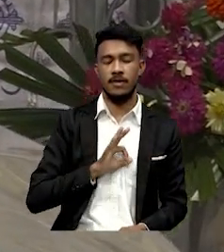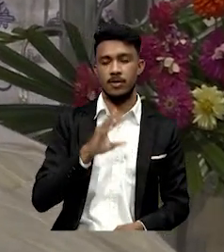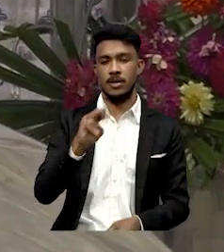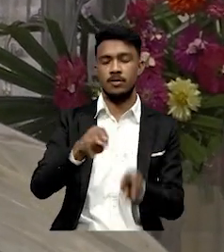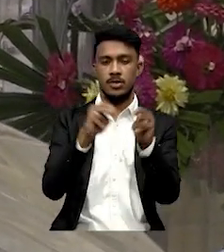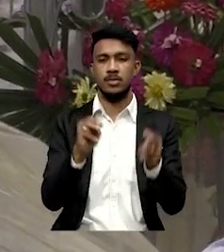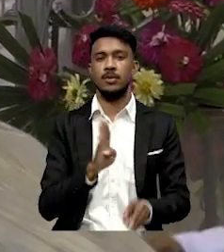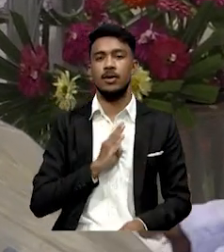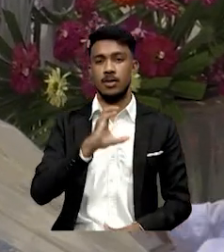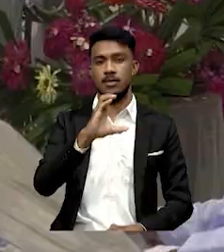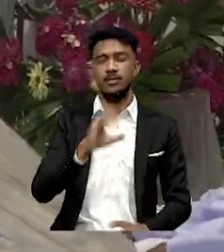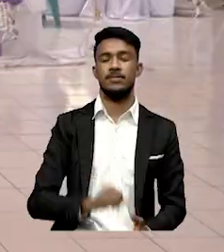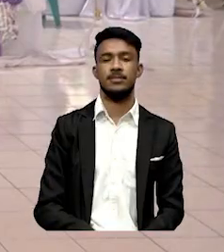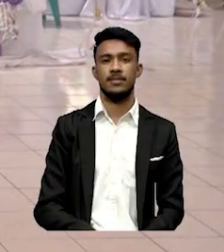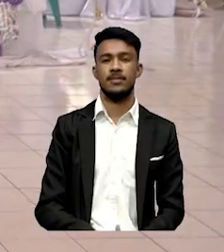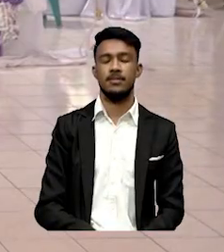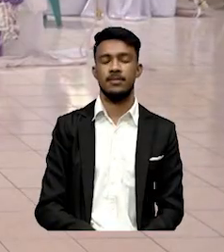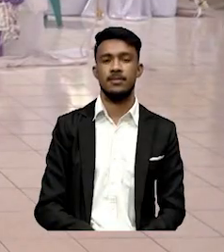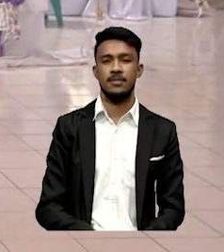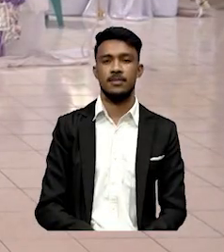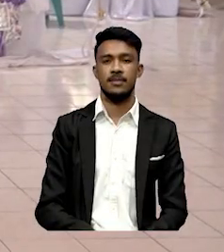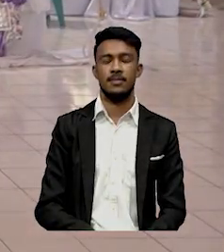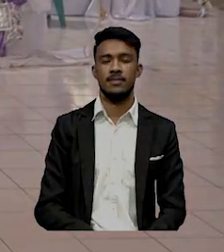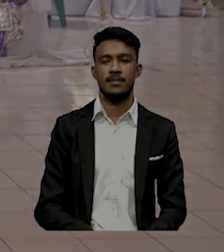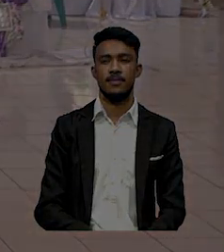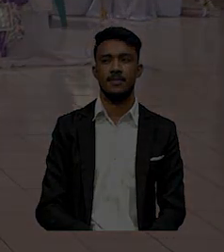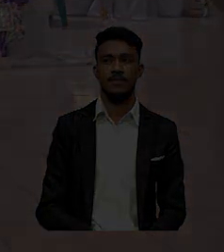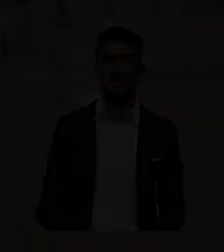Baucau. Lepolina de Carvalho, Lamberto da Silva, GMN.